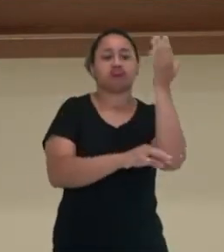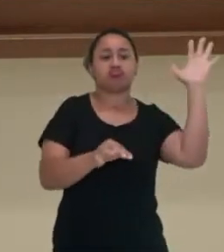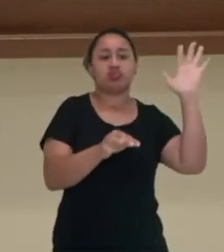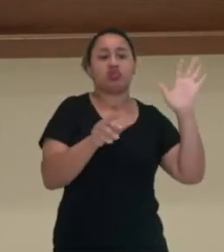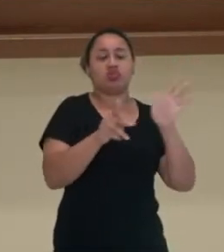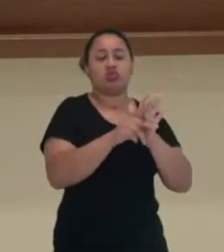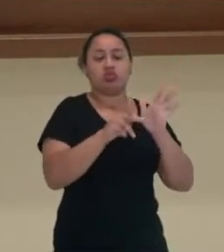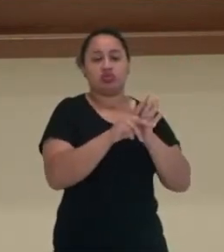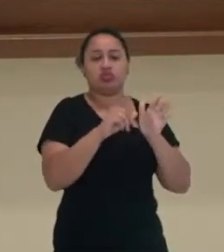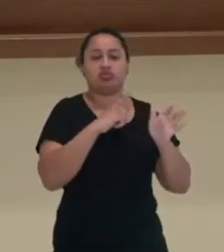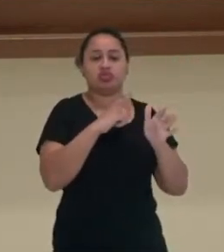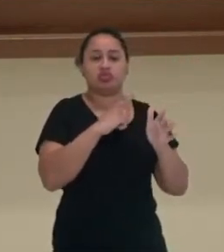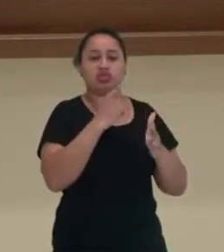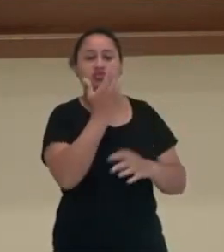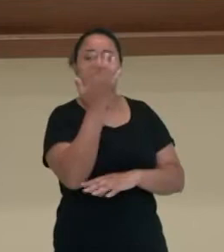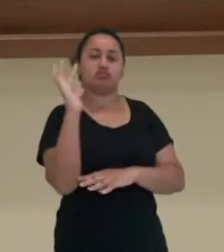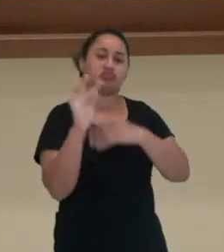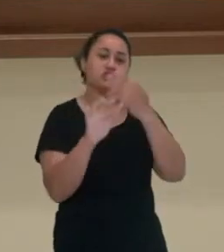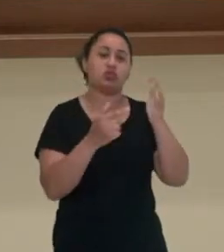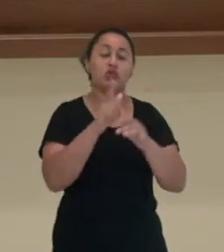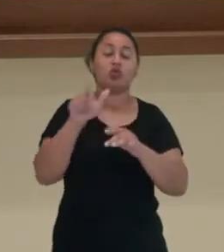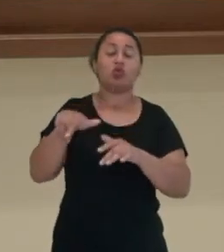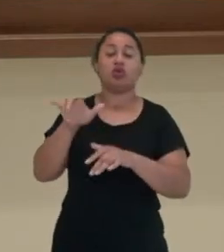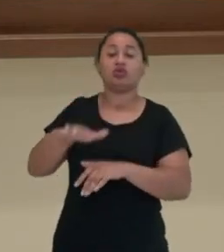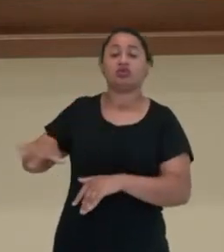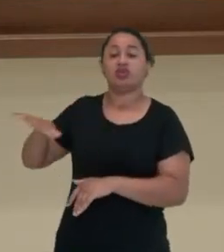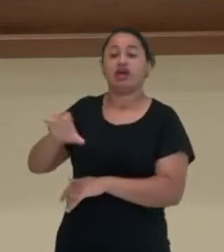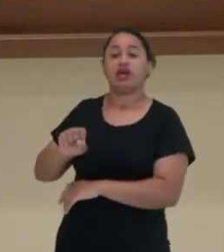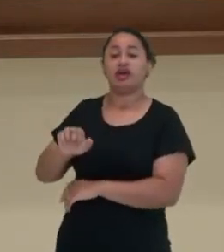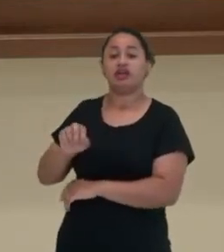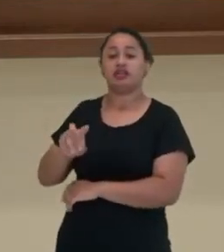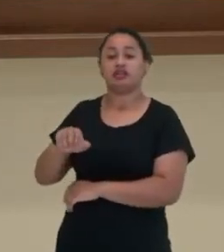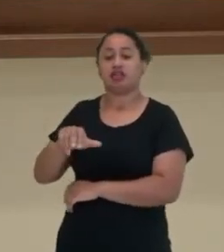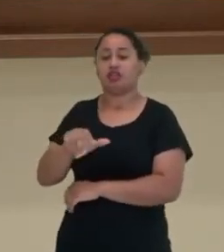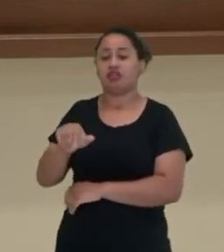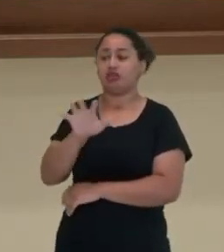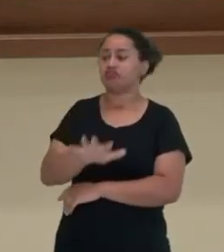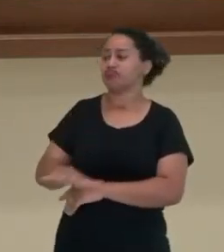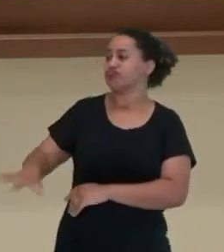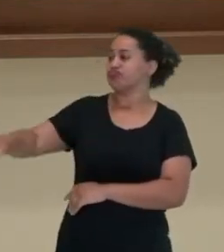pelas florestas, e outro mais favorecido pelas savanas. Modificações